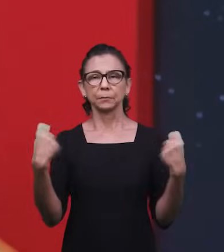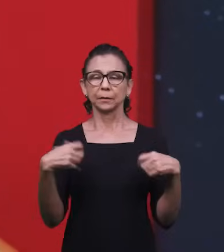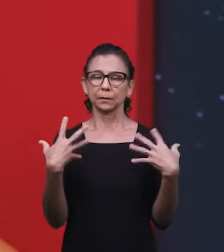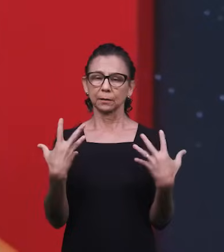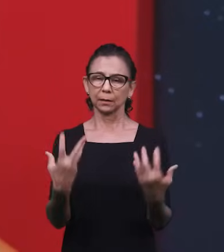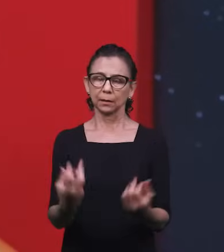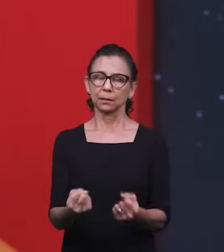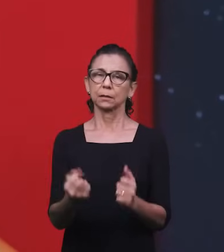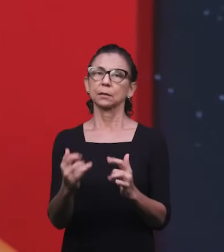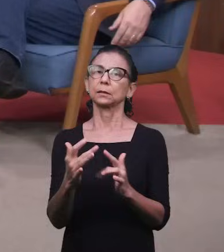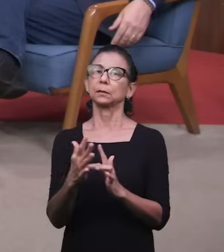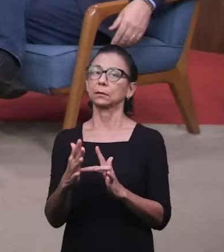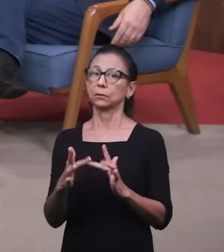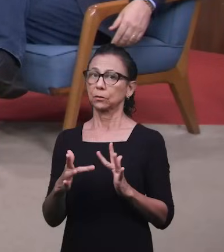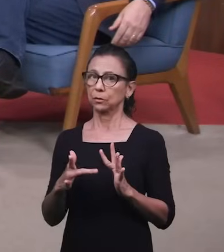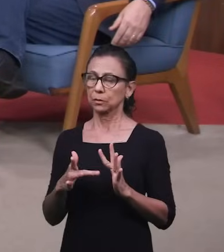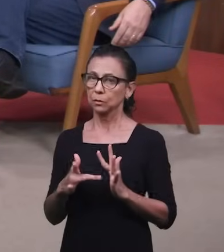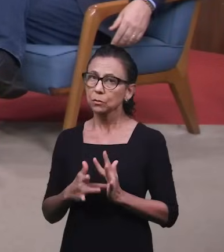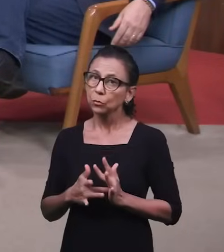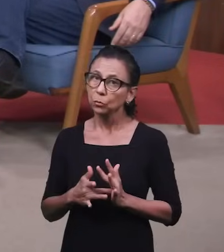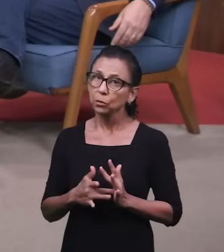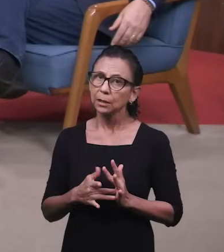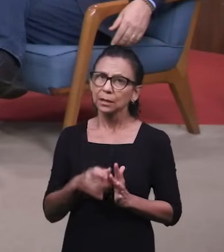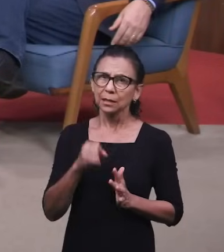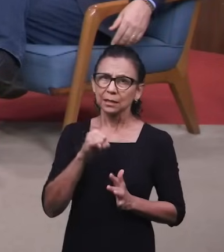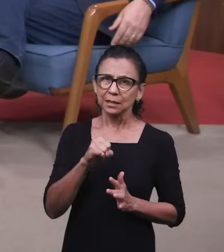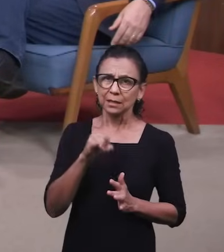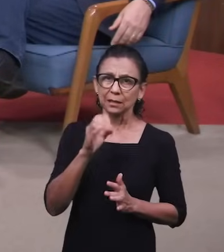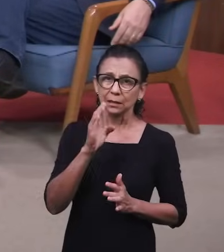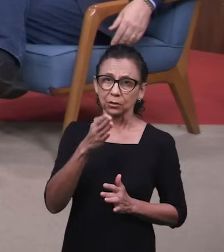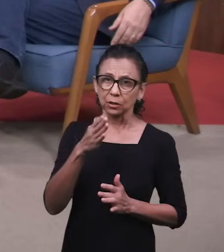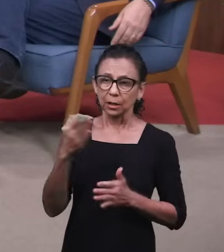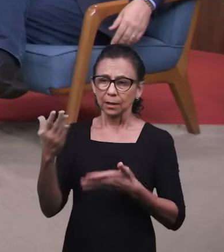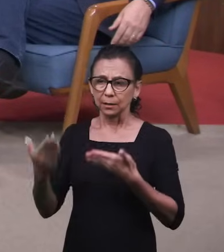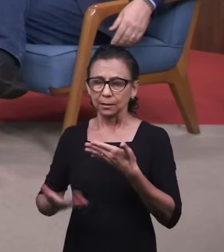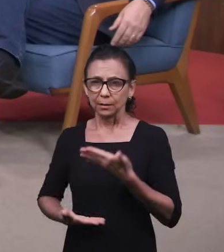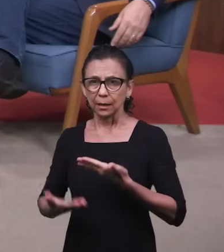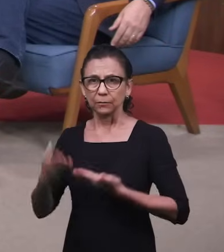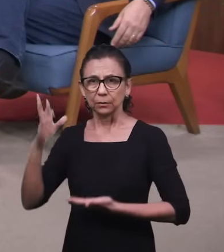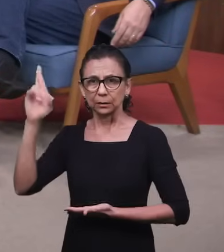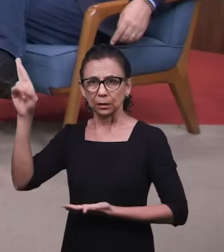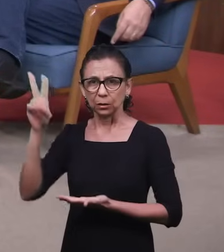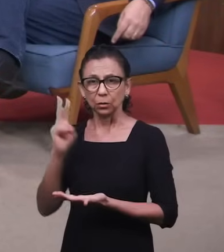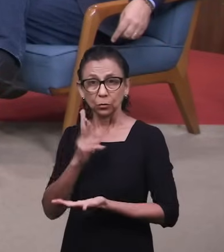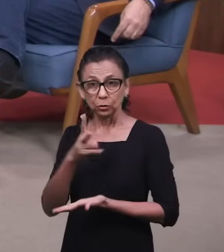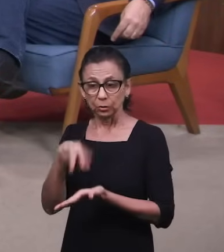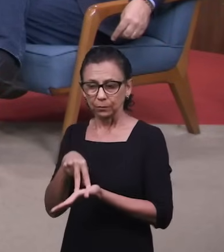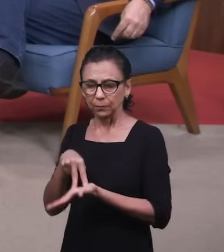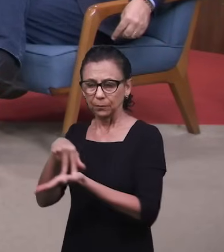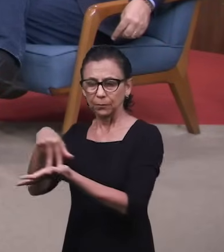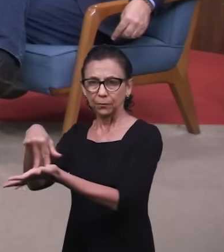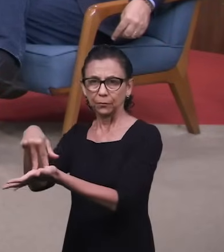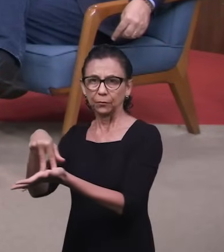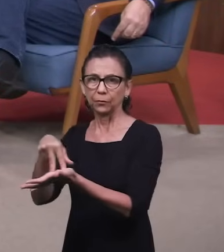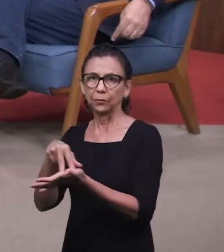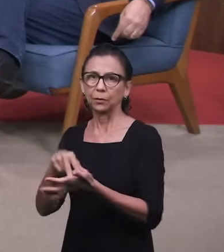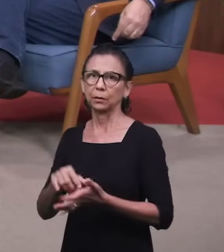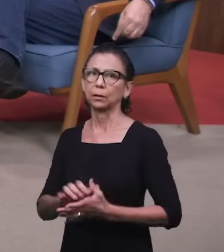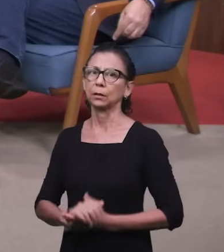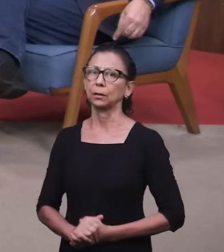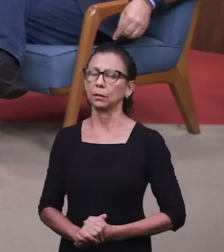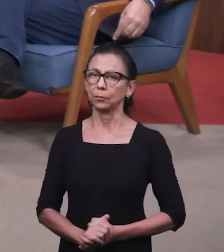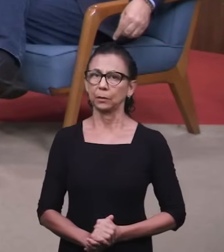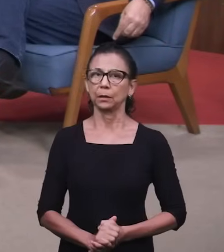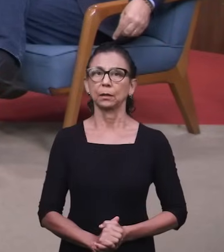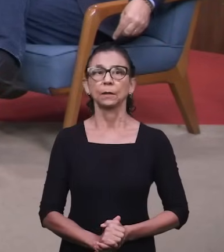aceitar Jesus, aquele que já está no caminho, que permaneça, porque todo esse anúncio gera